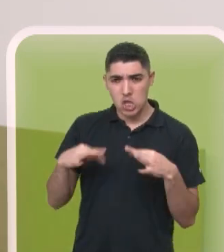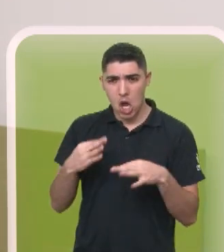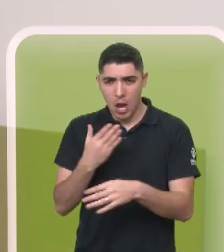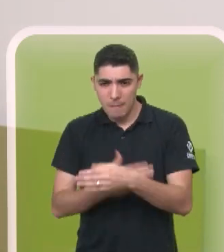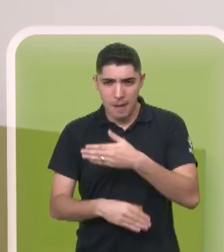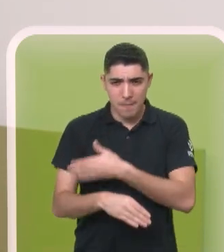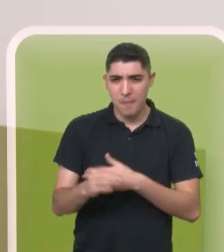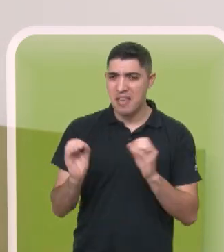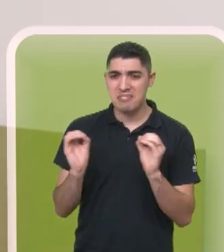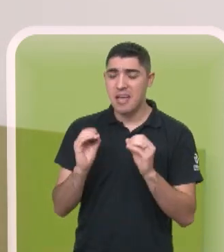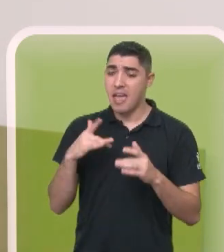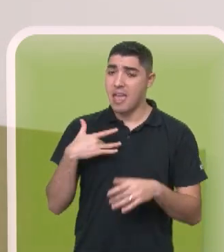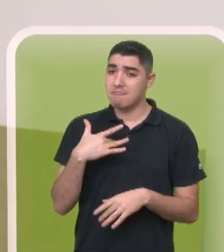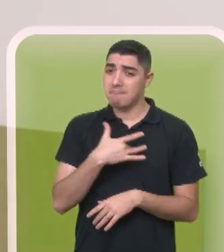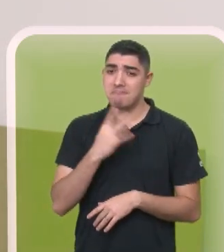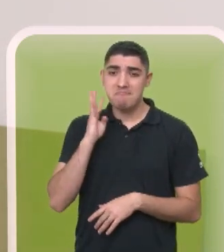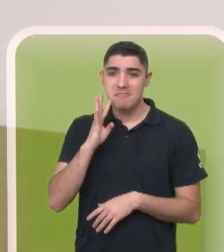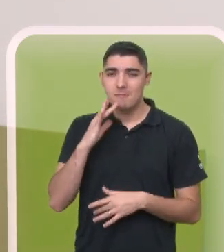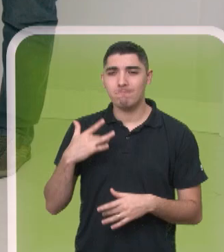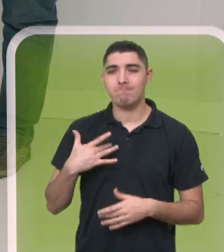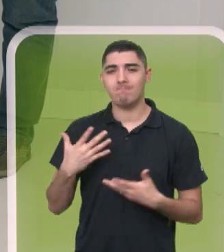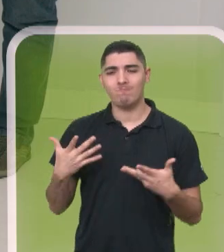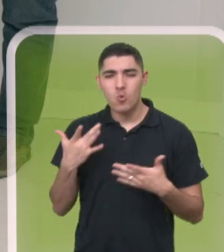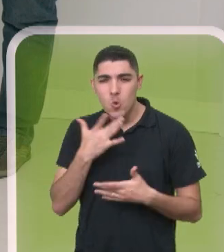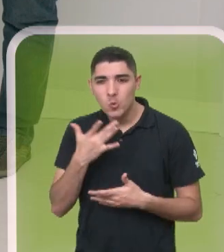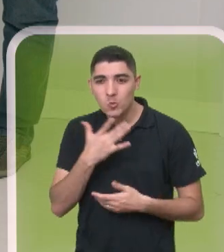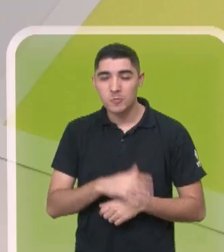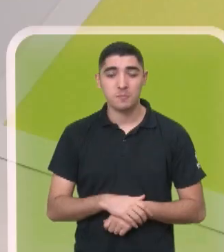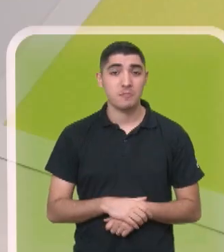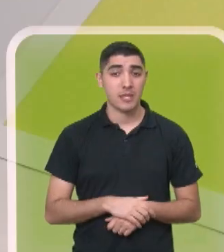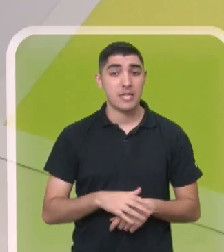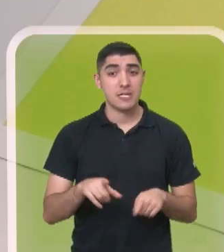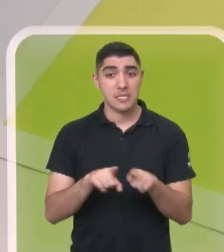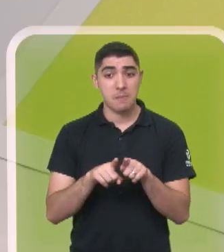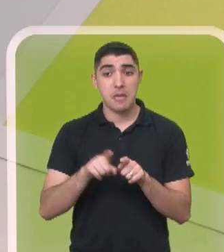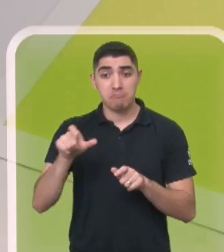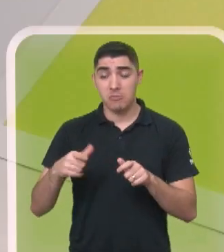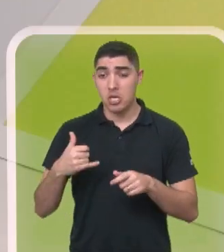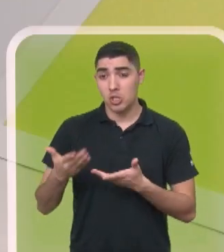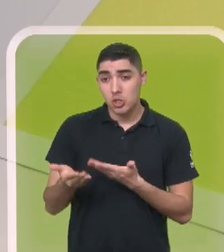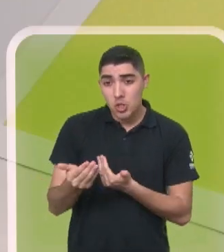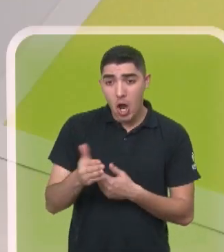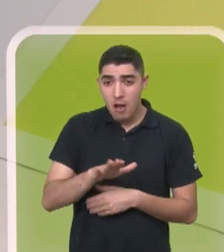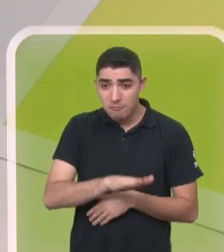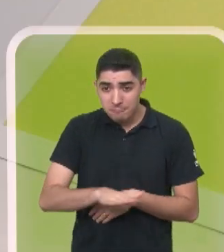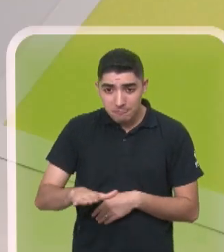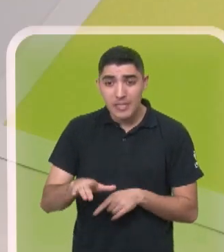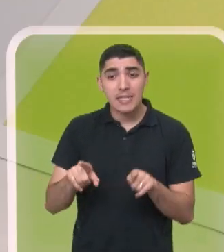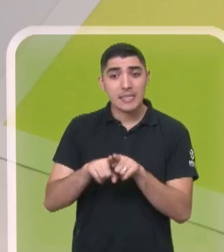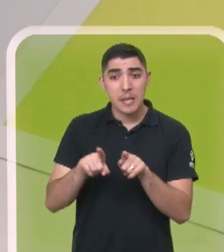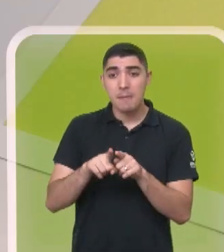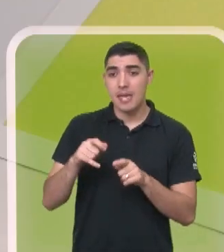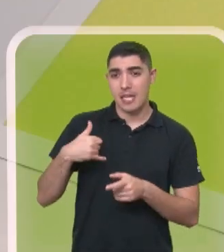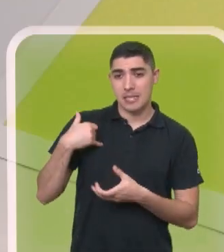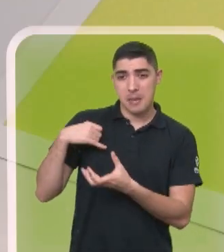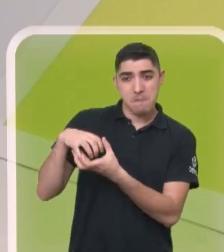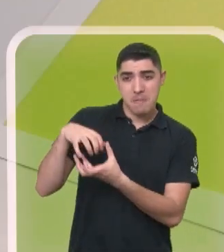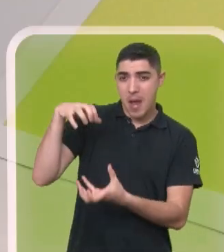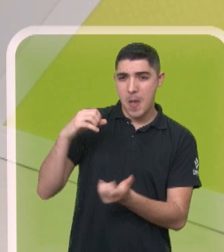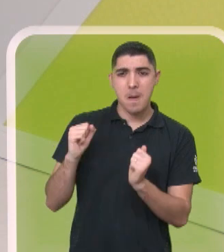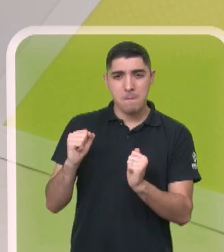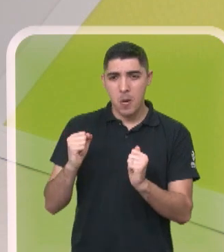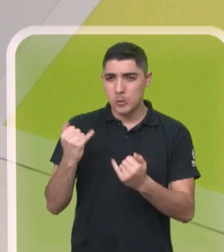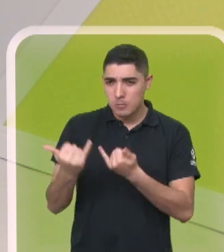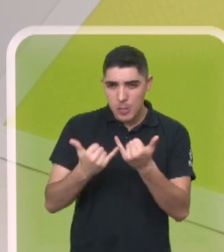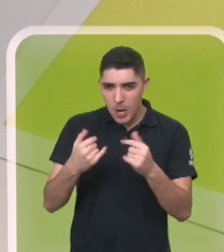um esporte muito legal, muito saudável, muito gostoso de praticar. E dá para praticar desde os jovens senhores até o pessoal mais novinho. Dá para brincar de igual para igual,